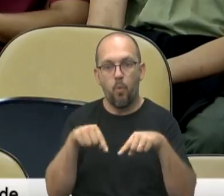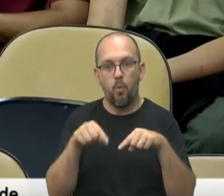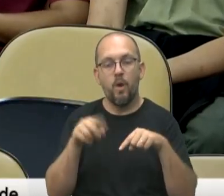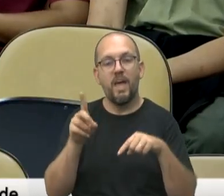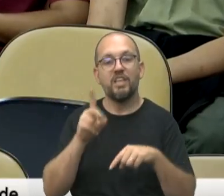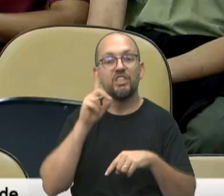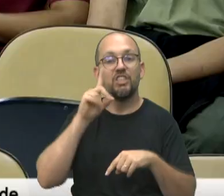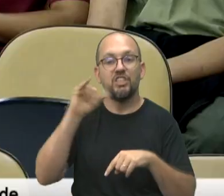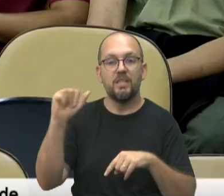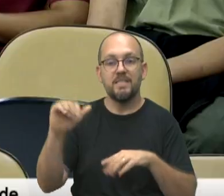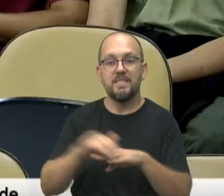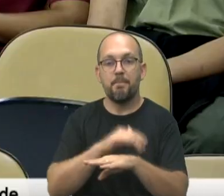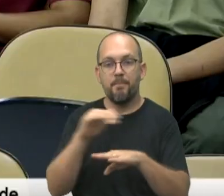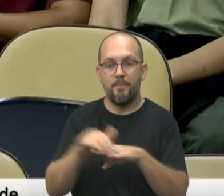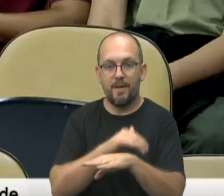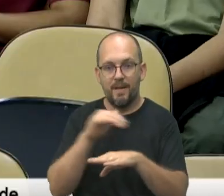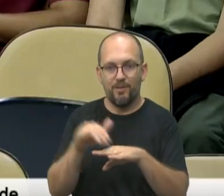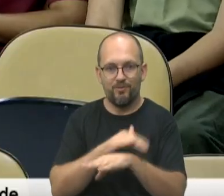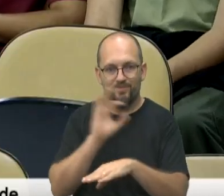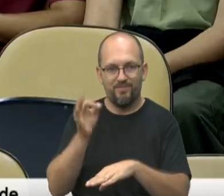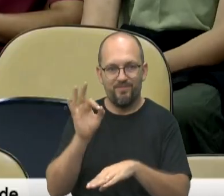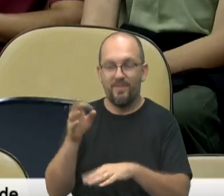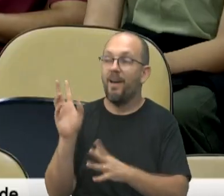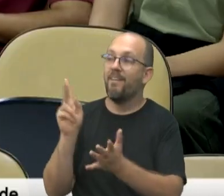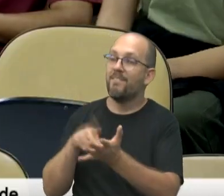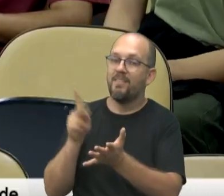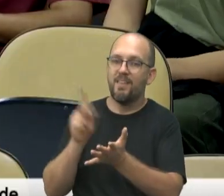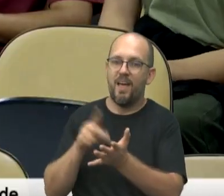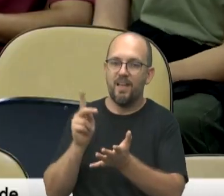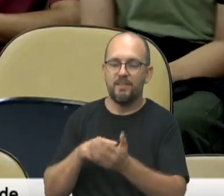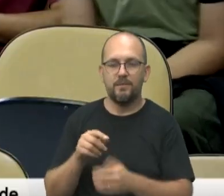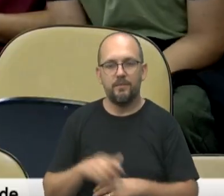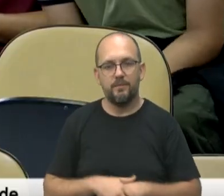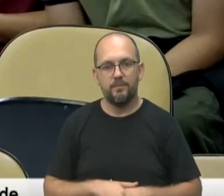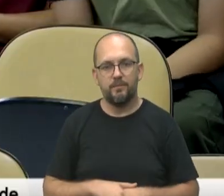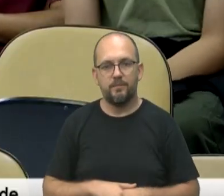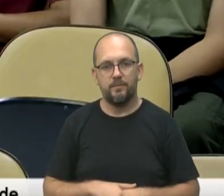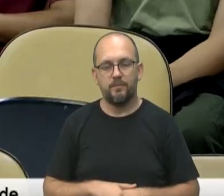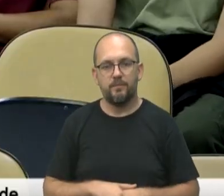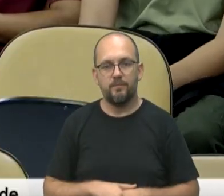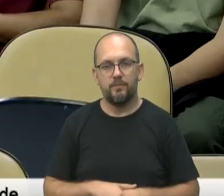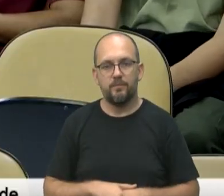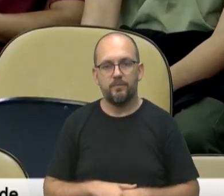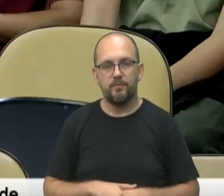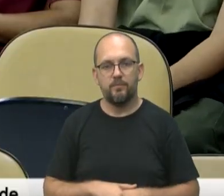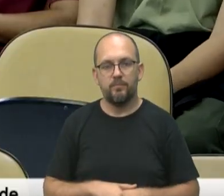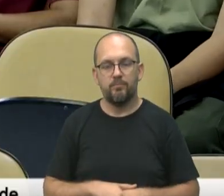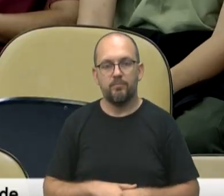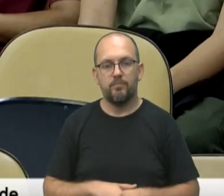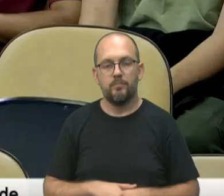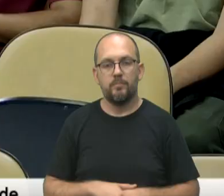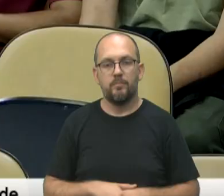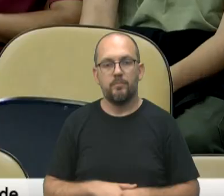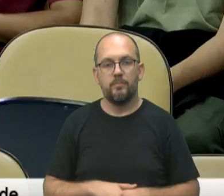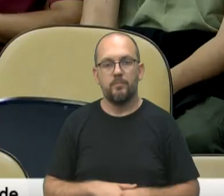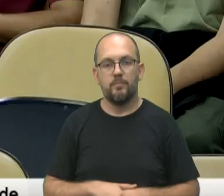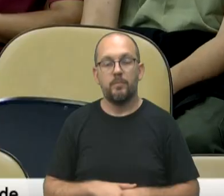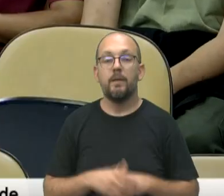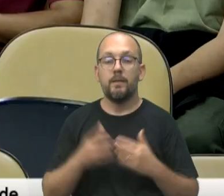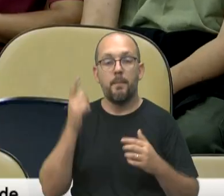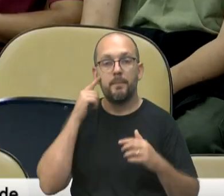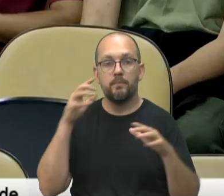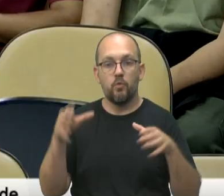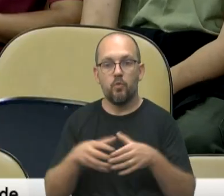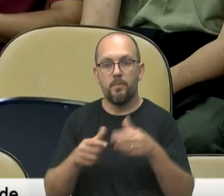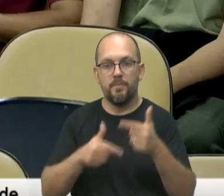Dia do Sapateiro. É verdade. E pensei em Franca e acertei Jaú. Isso. E pensando nessa classe